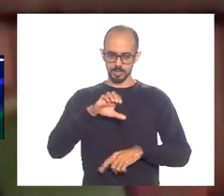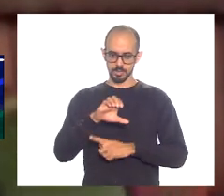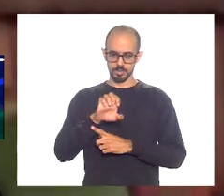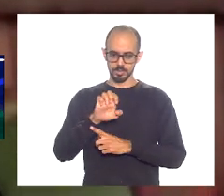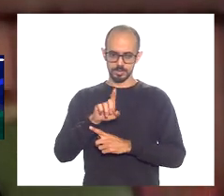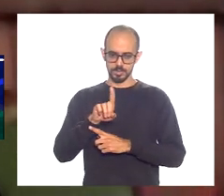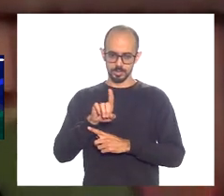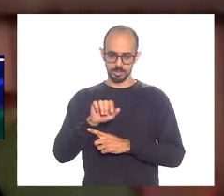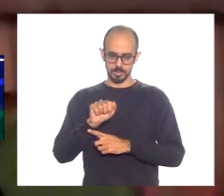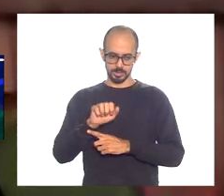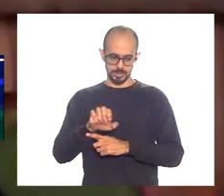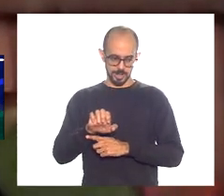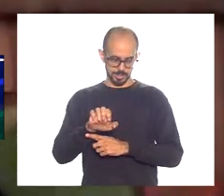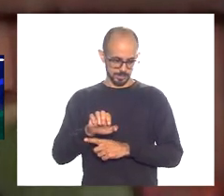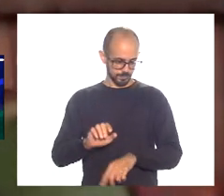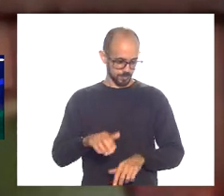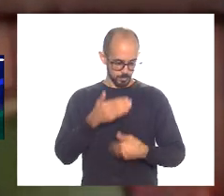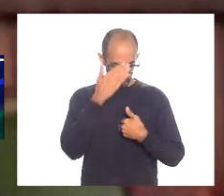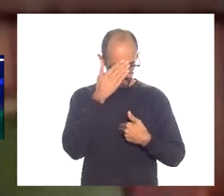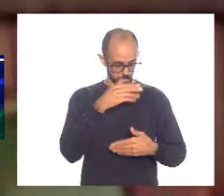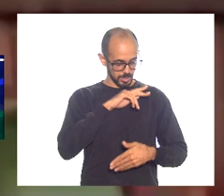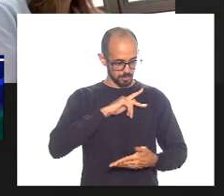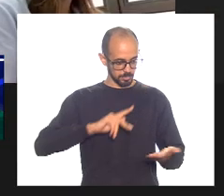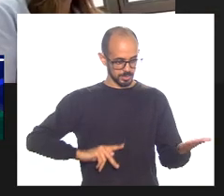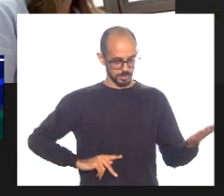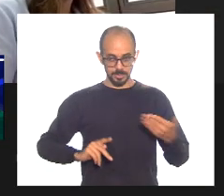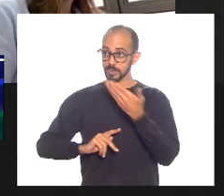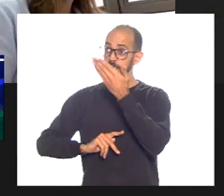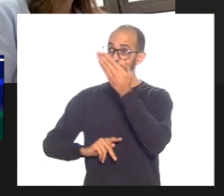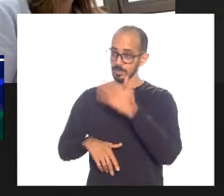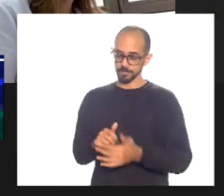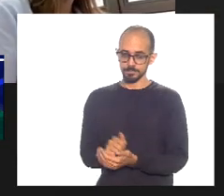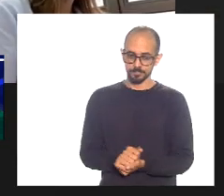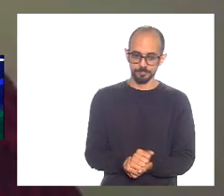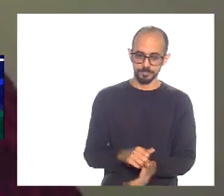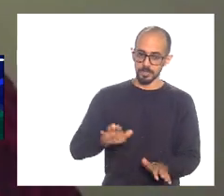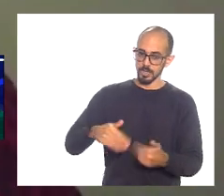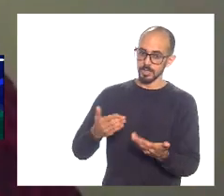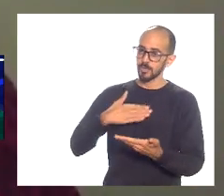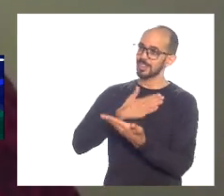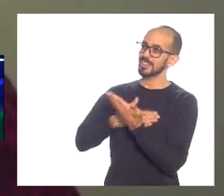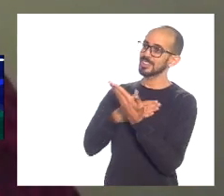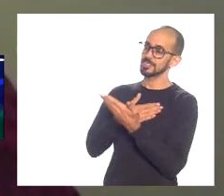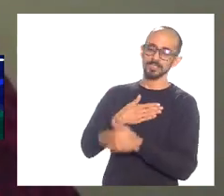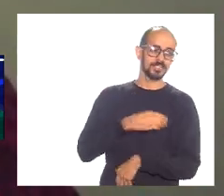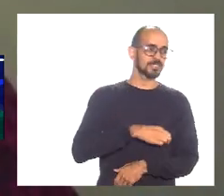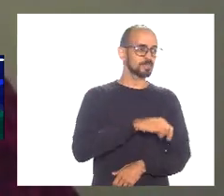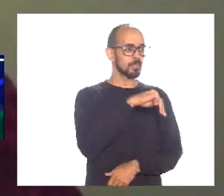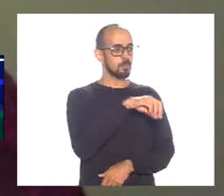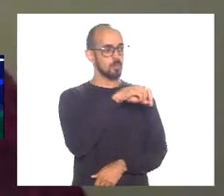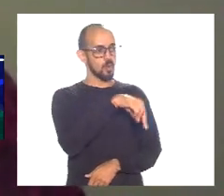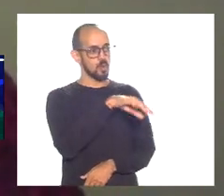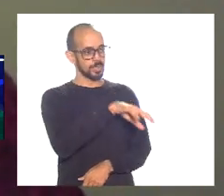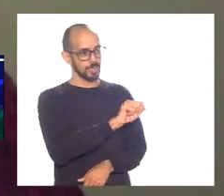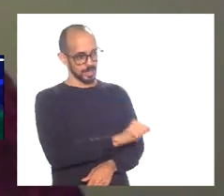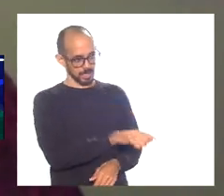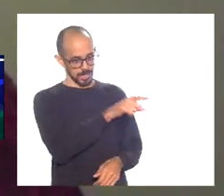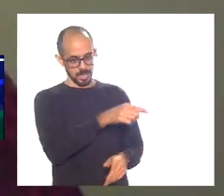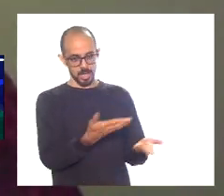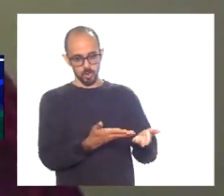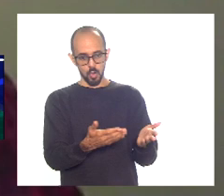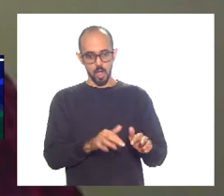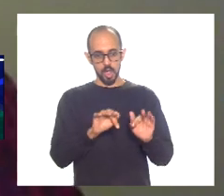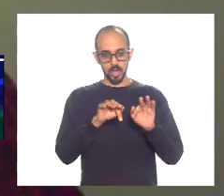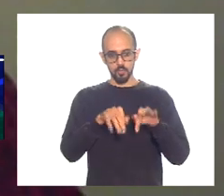SEDAI. Obrigada, presidenta. Fica aqui a dica. Agradecendo a nossa queridíssima deputada Mônica Francisco. É, o último